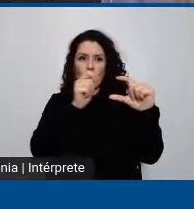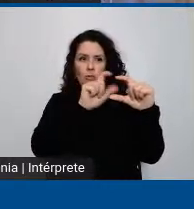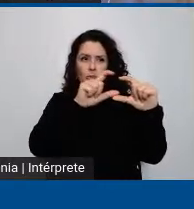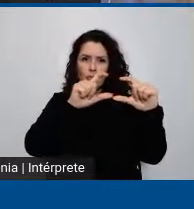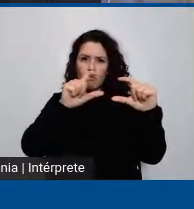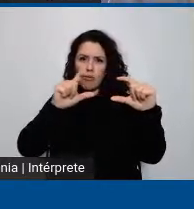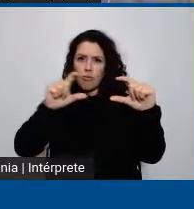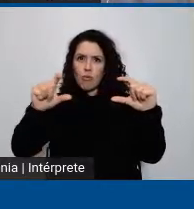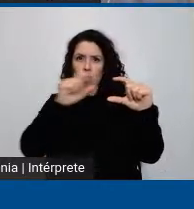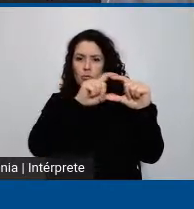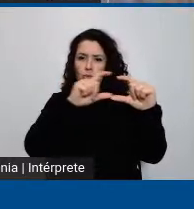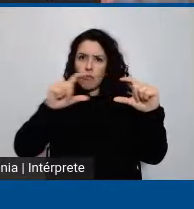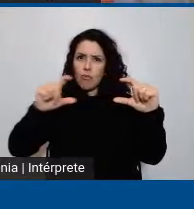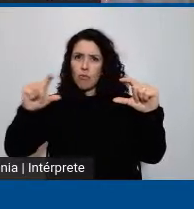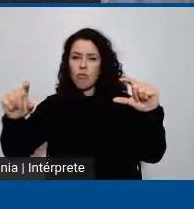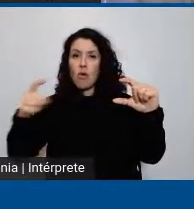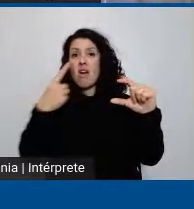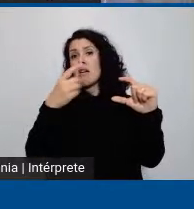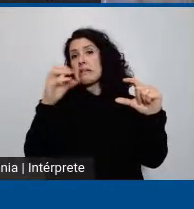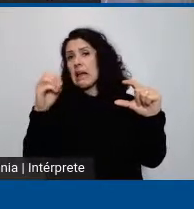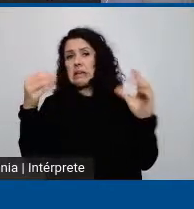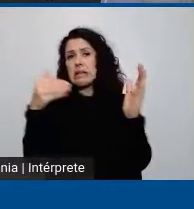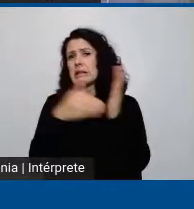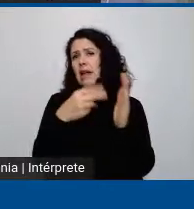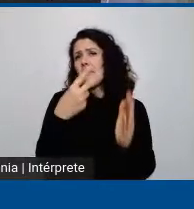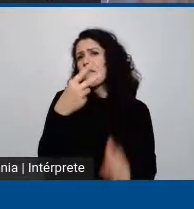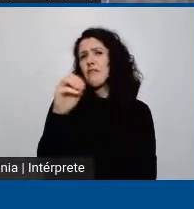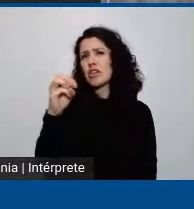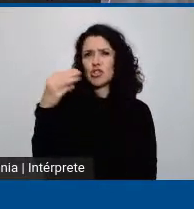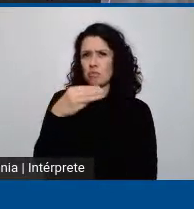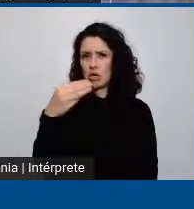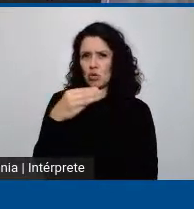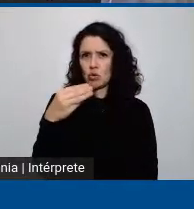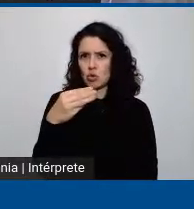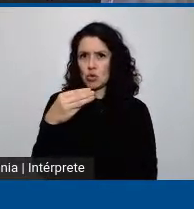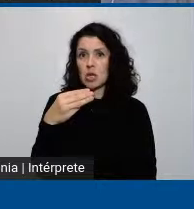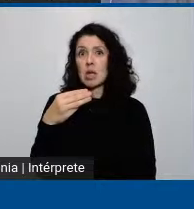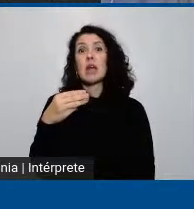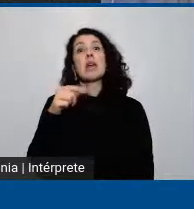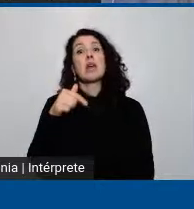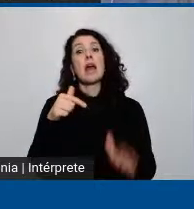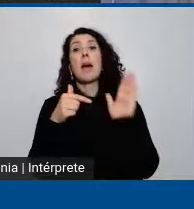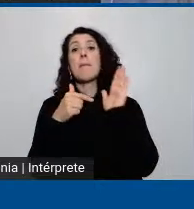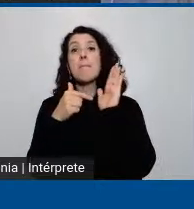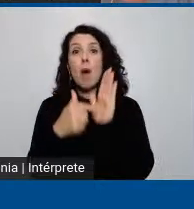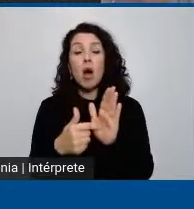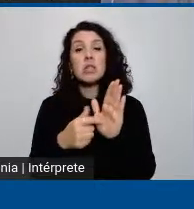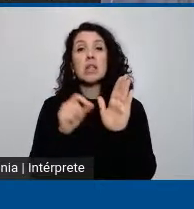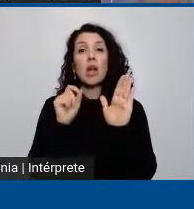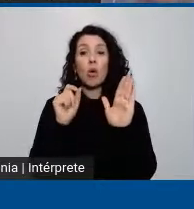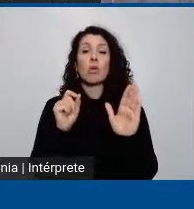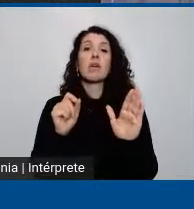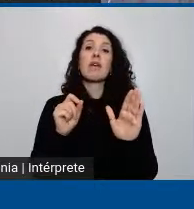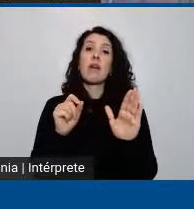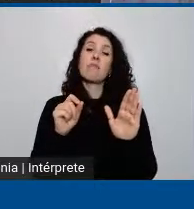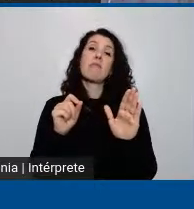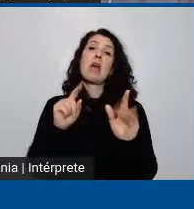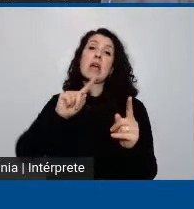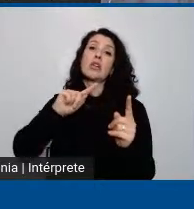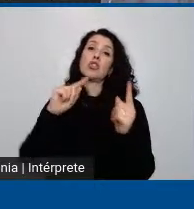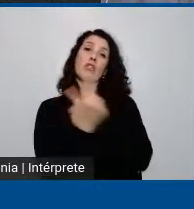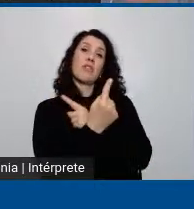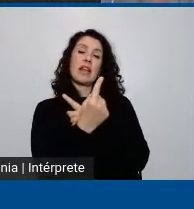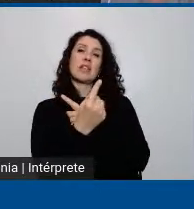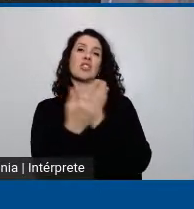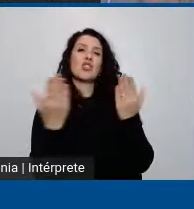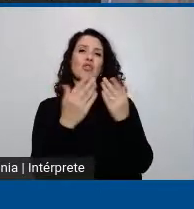minutos, e elas constroem uma representação que é exatamente o oposto do instantâneo. E